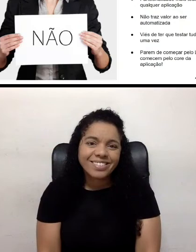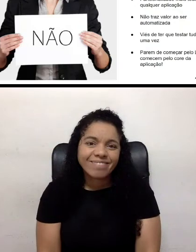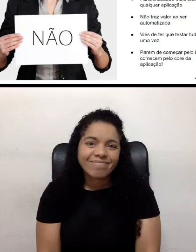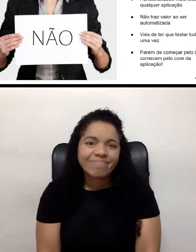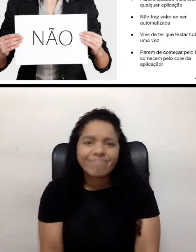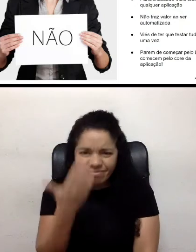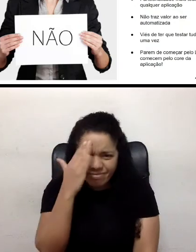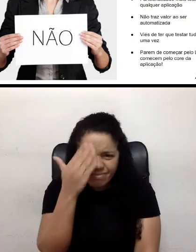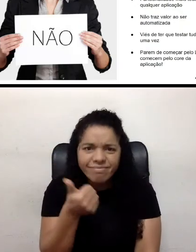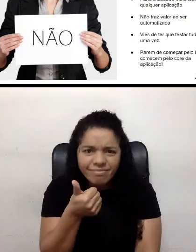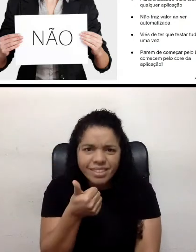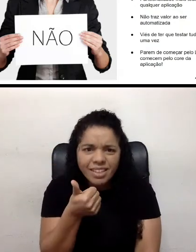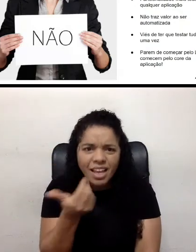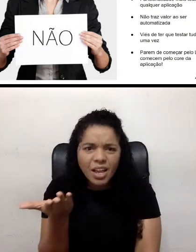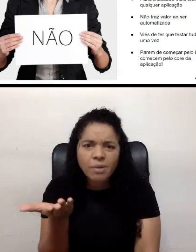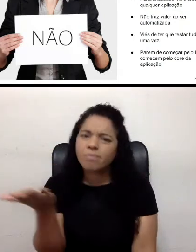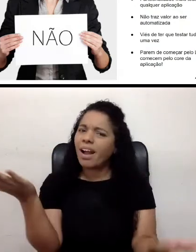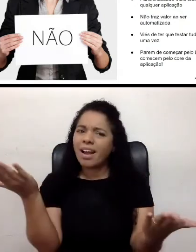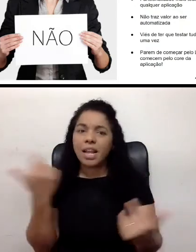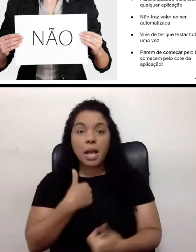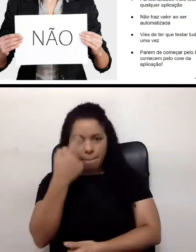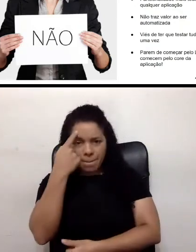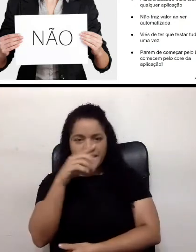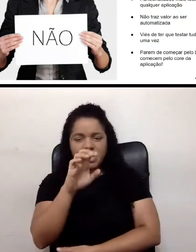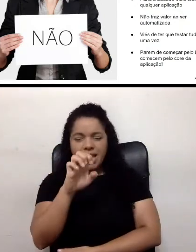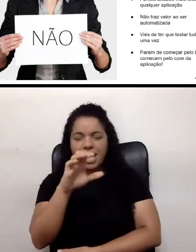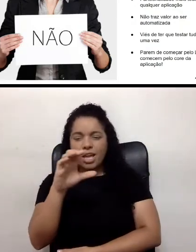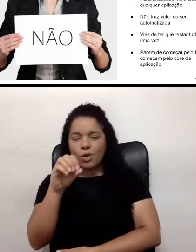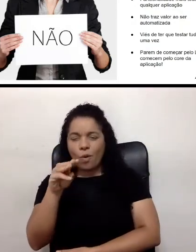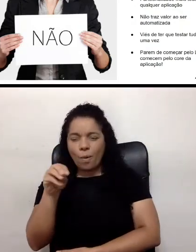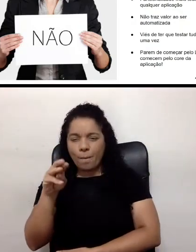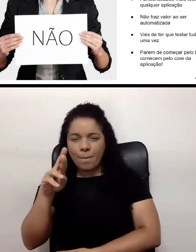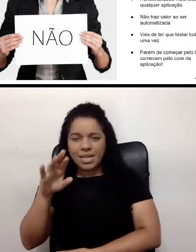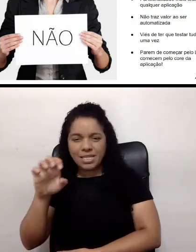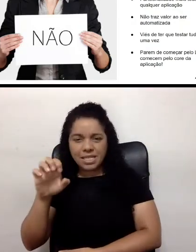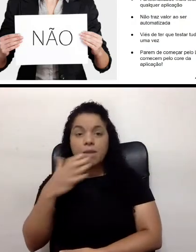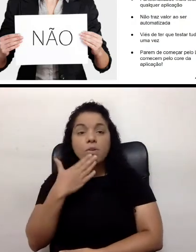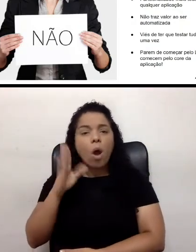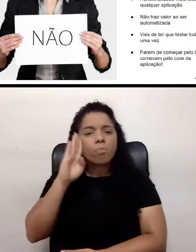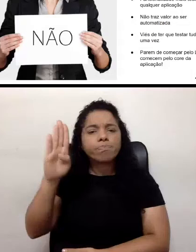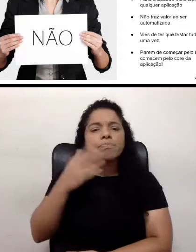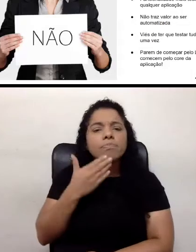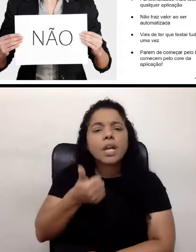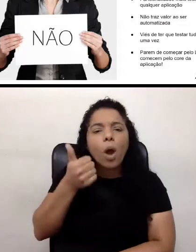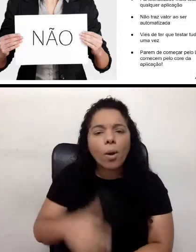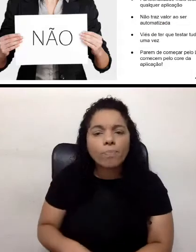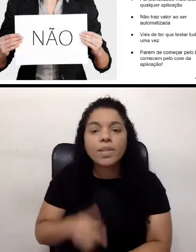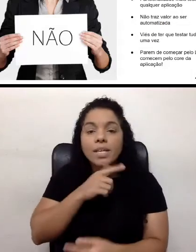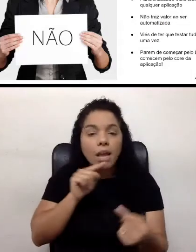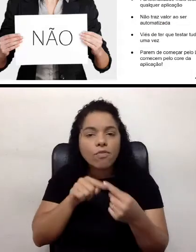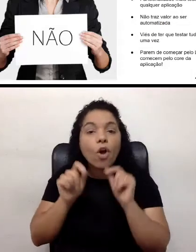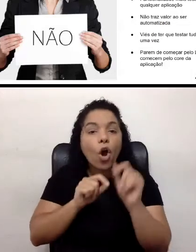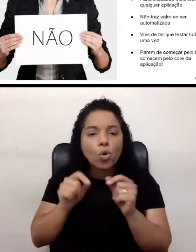Você entendeu? Cara, pensa no e-commerce. Qual é o core de um e-commerce? Vender.